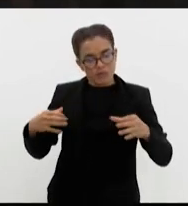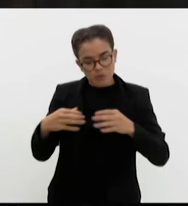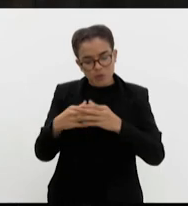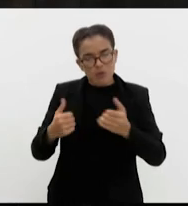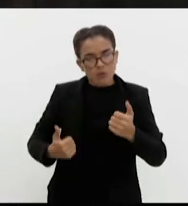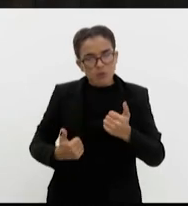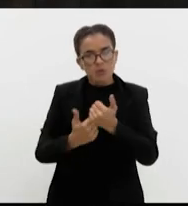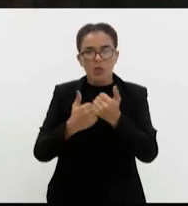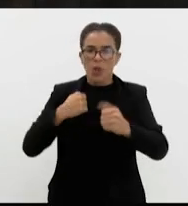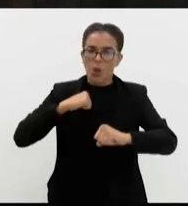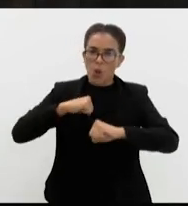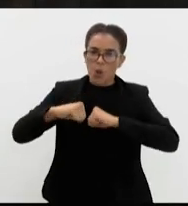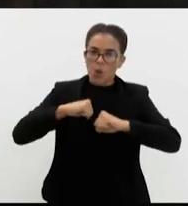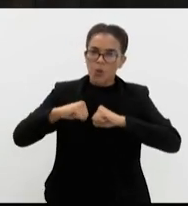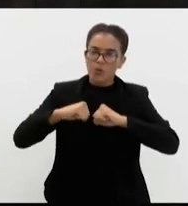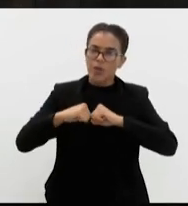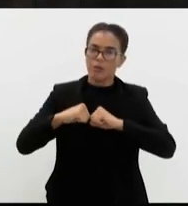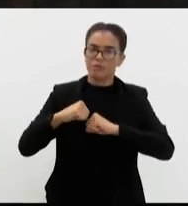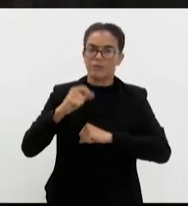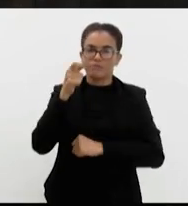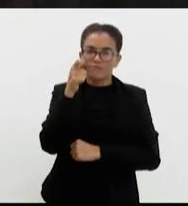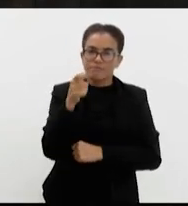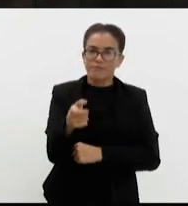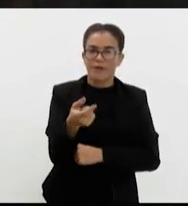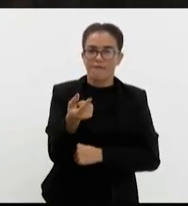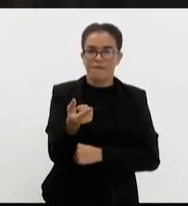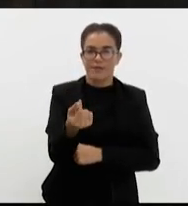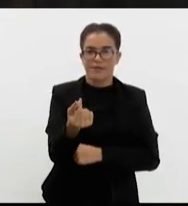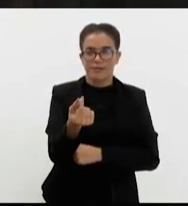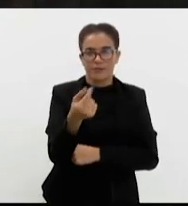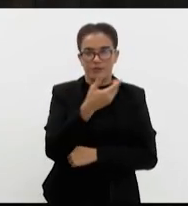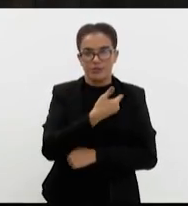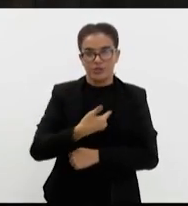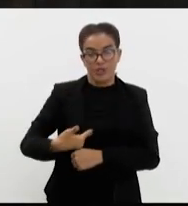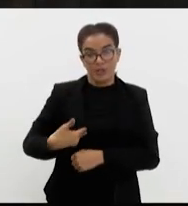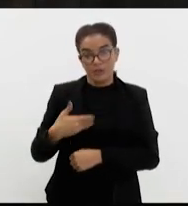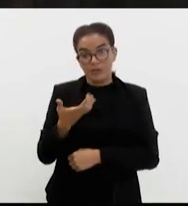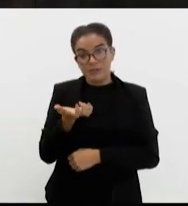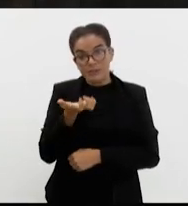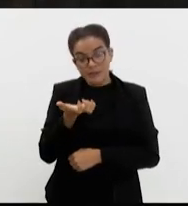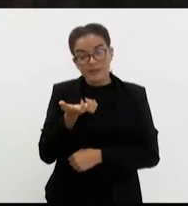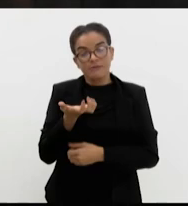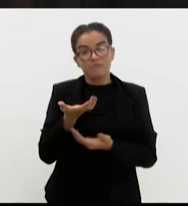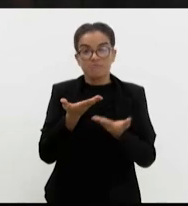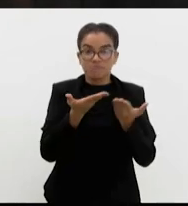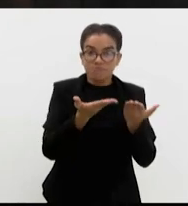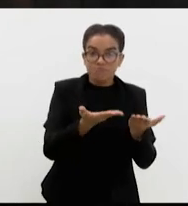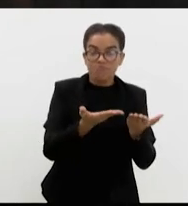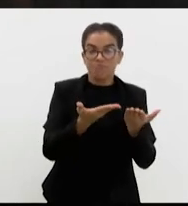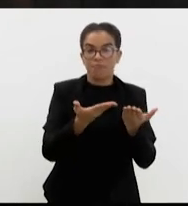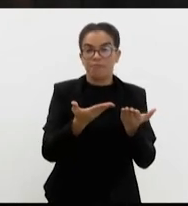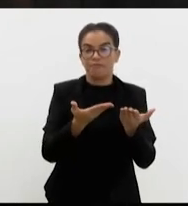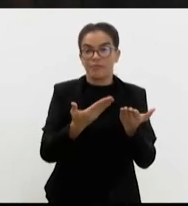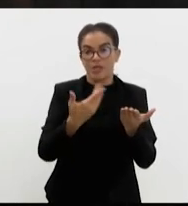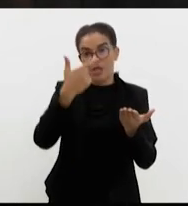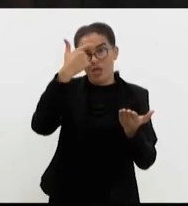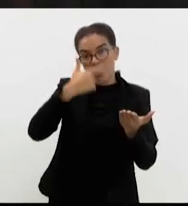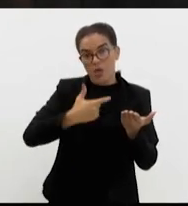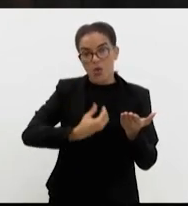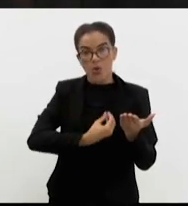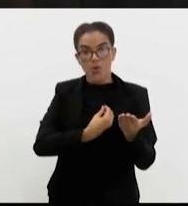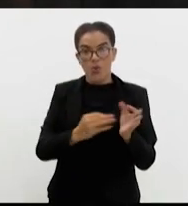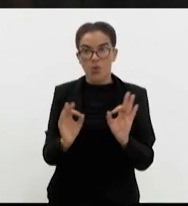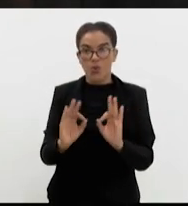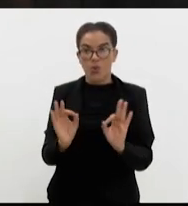pelos interesses do Estado do Rio de Janeiro Então se vossa excelência estiver presidindo a ordem do dia e eu não estiver aqui no